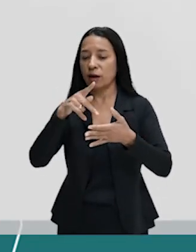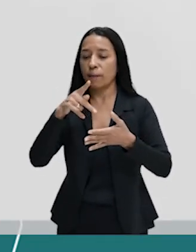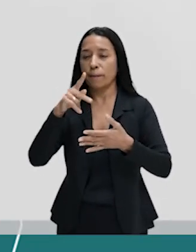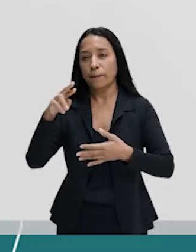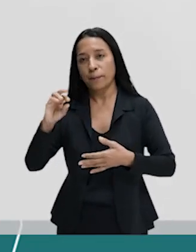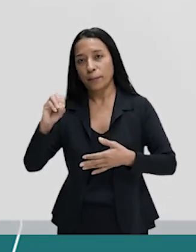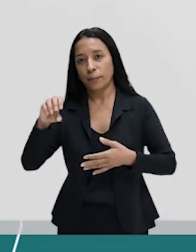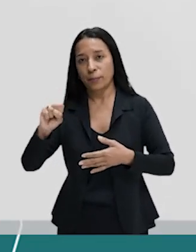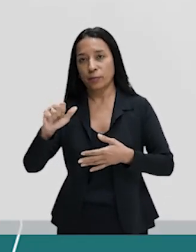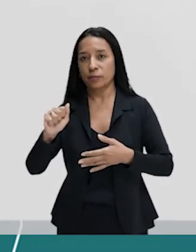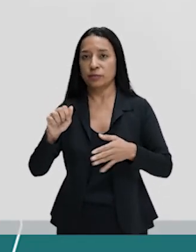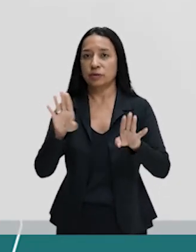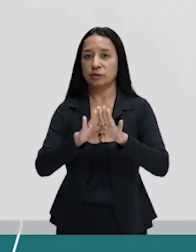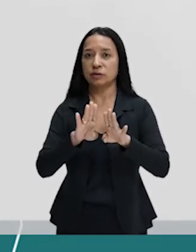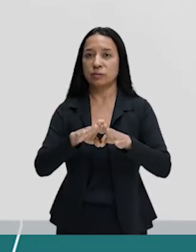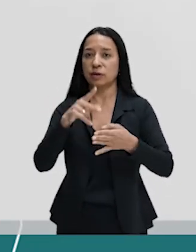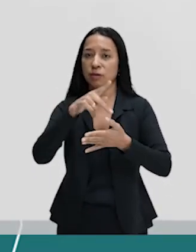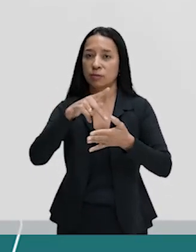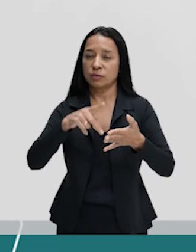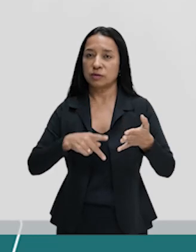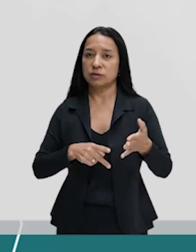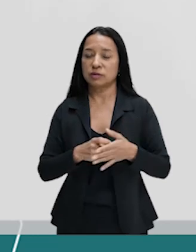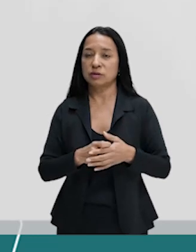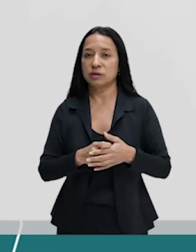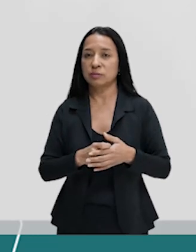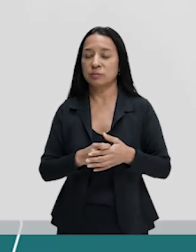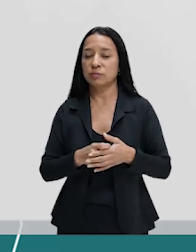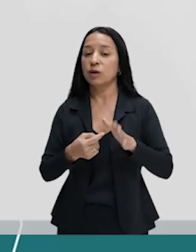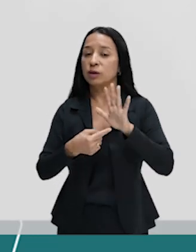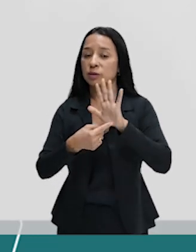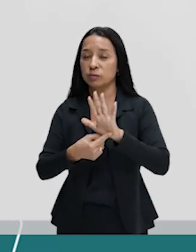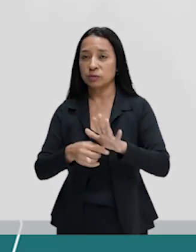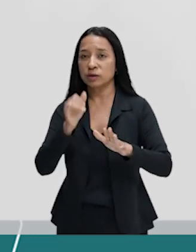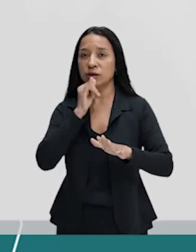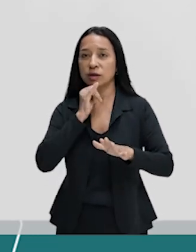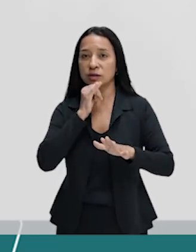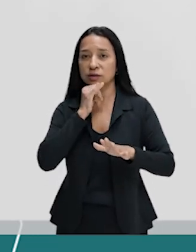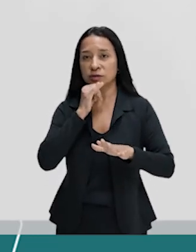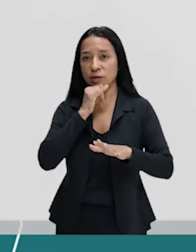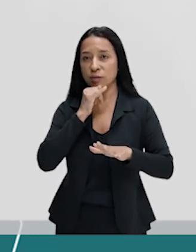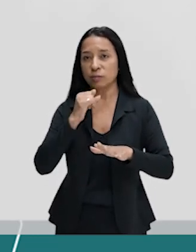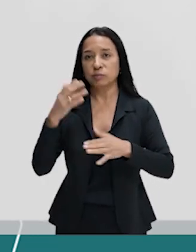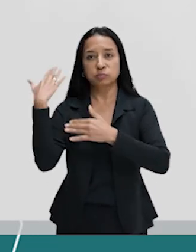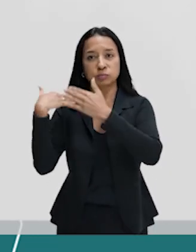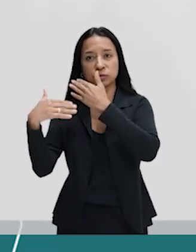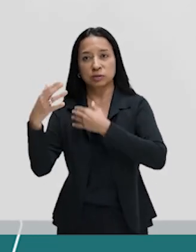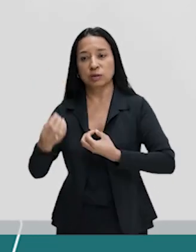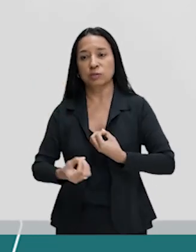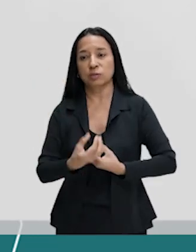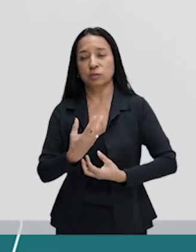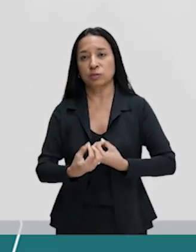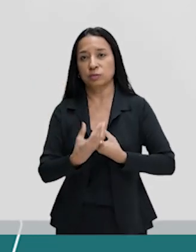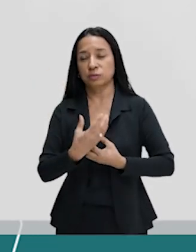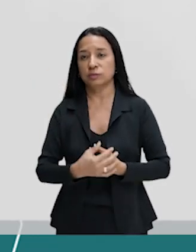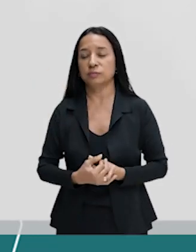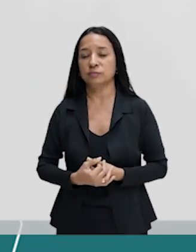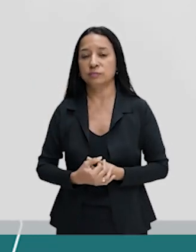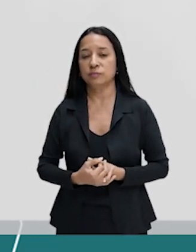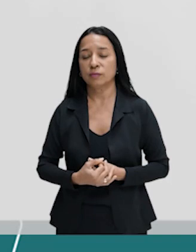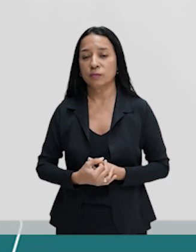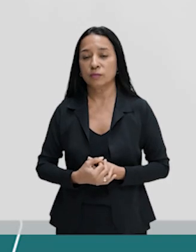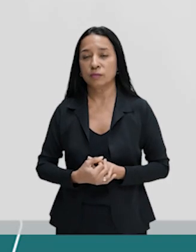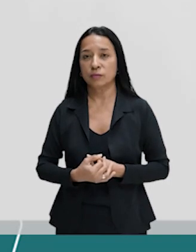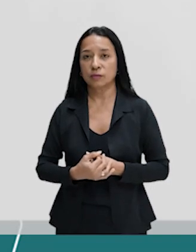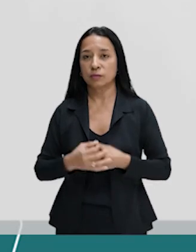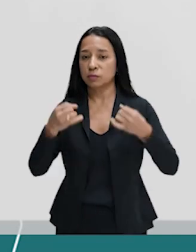e mostrar uns exemplos das produções dessa época. Quando nós falamos de 1945,